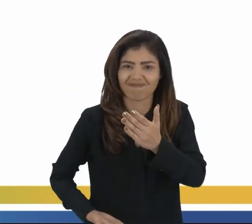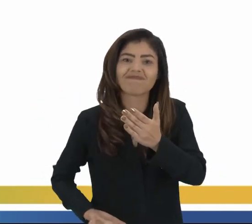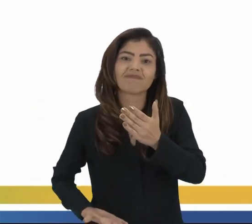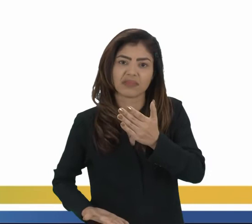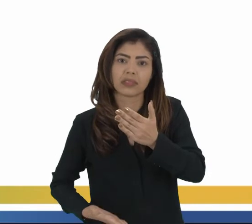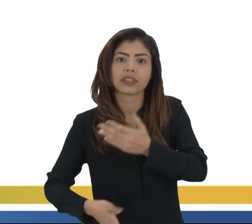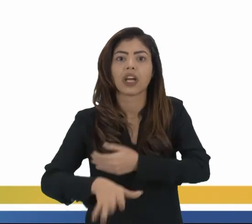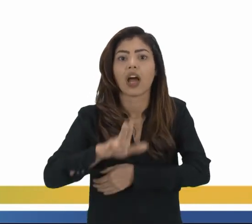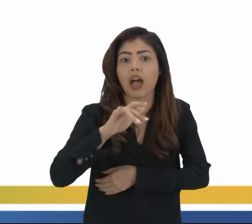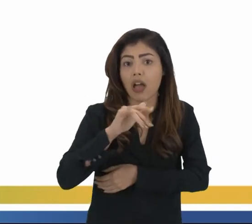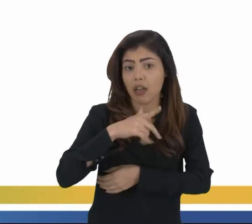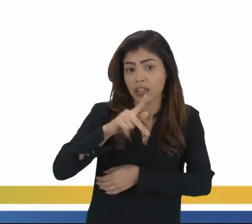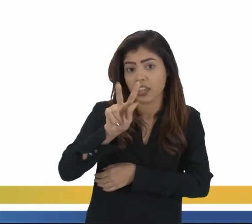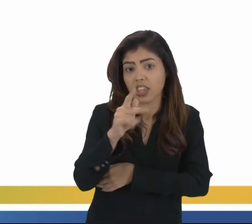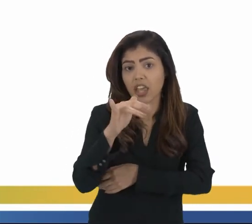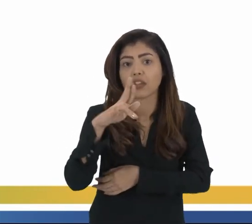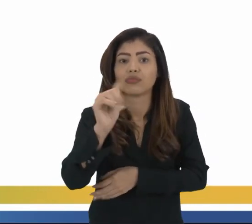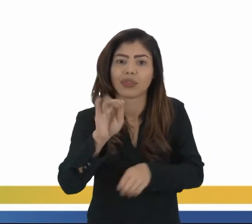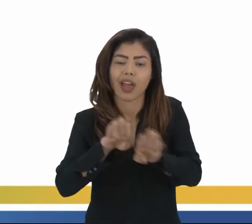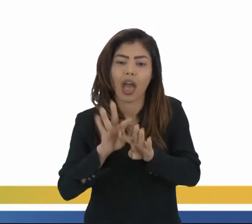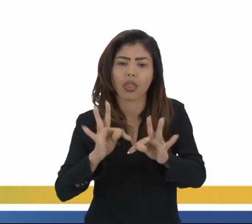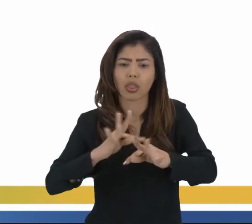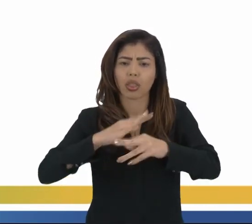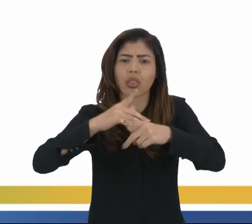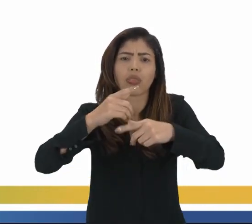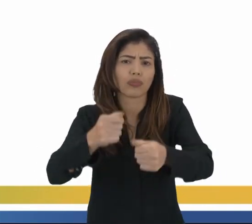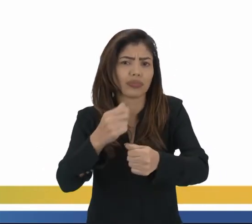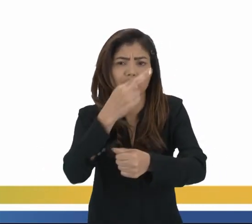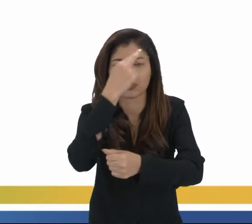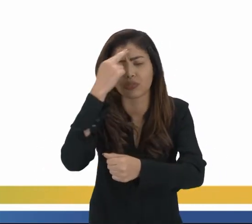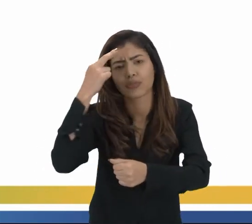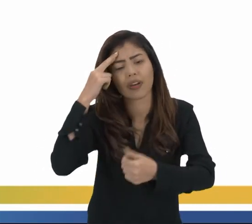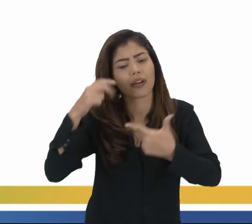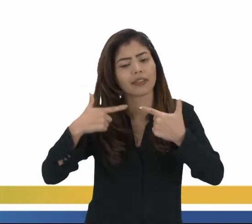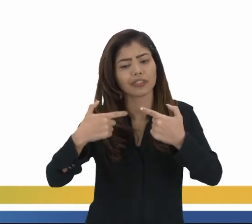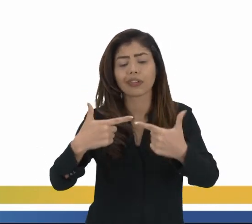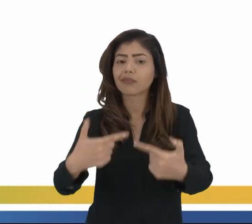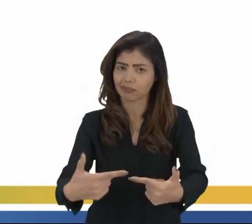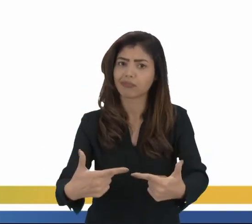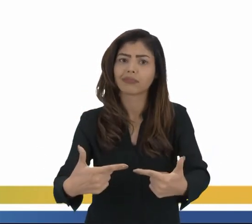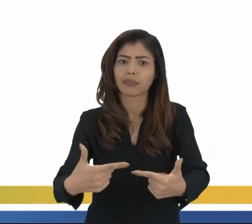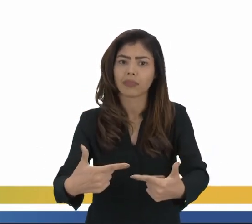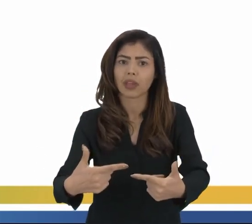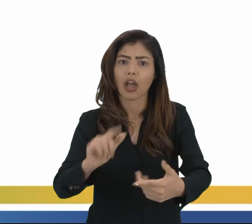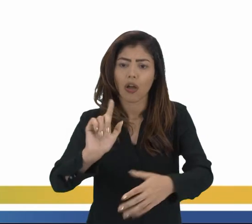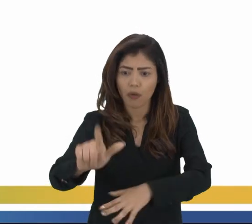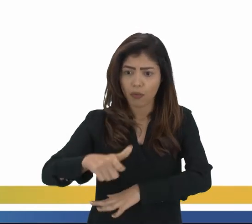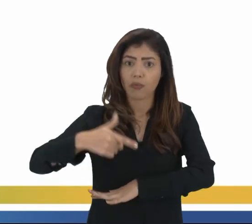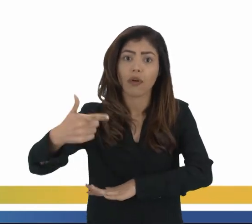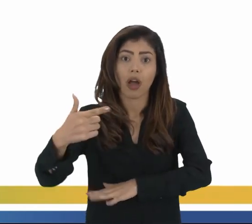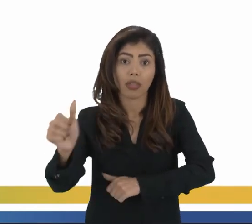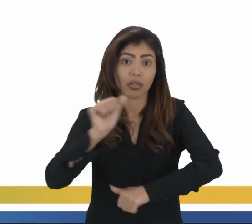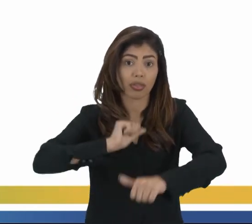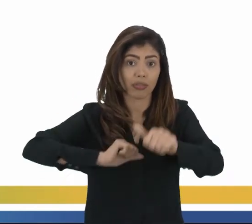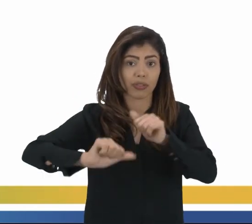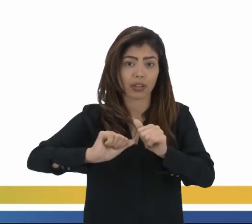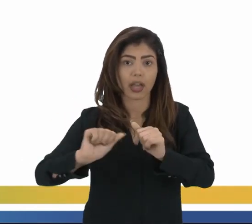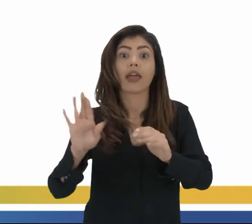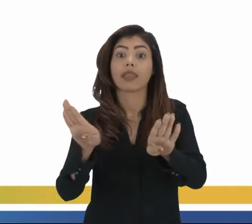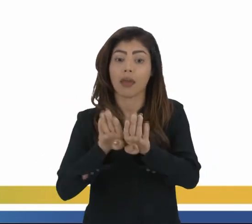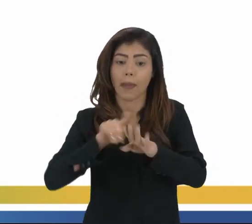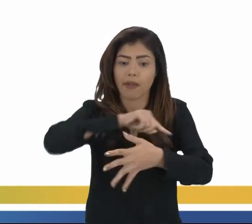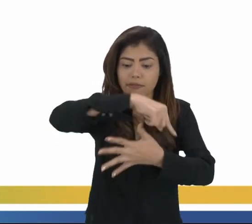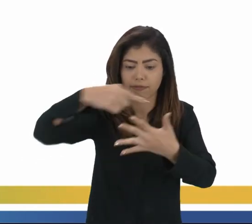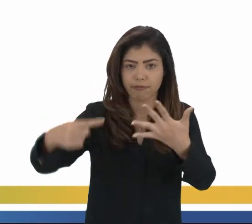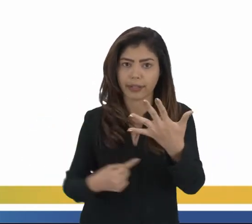do idioma quechua, e daí todo o contexto histórico de guerra civil levou a uma alteração e a uma variação